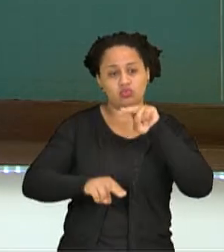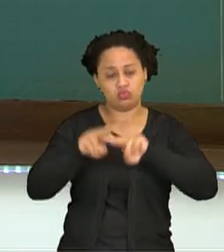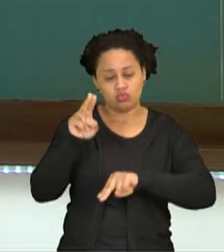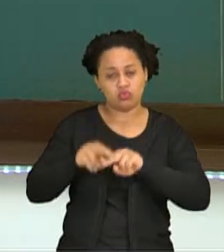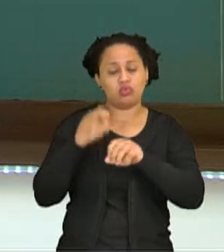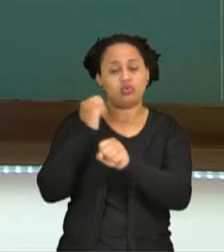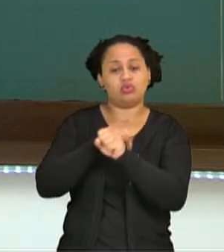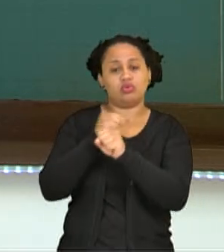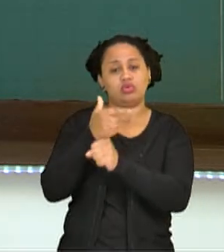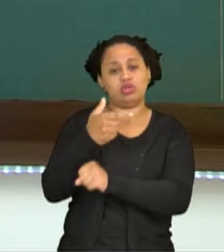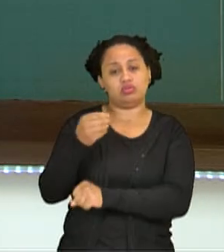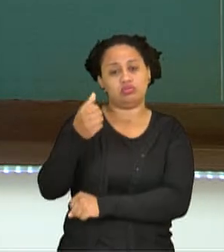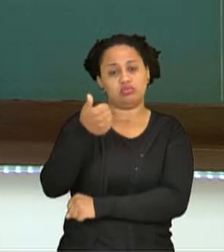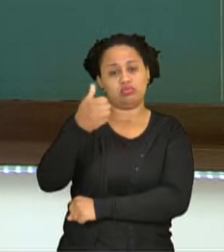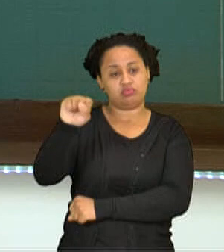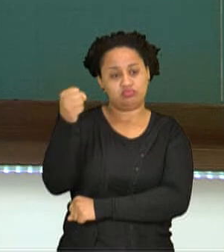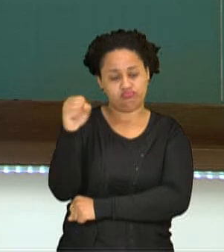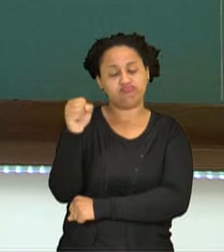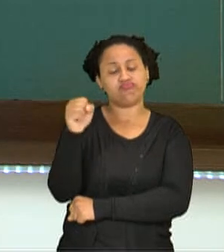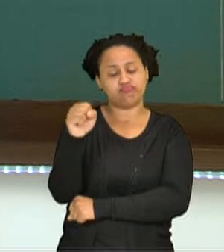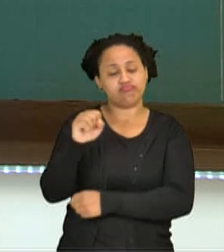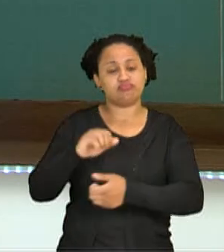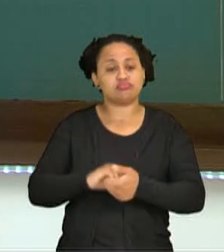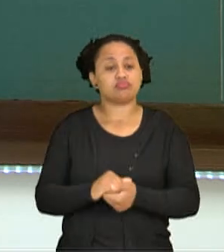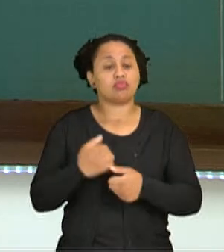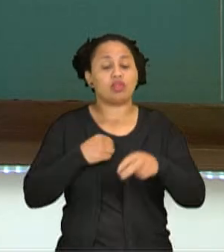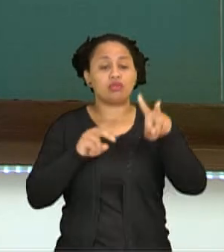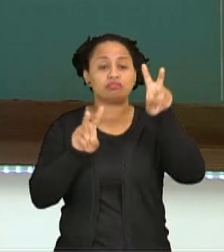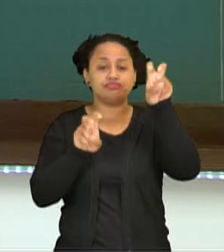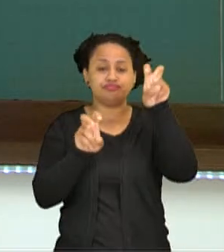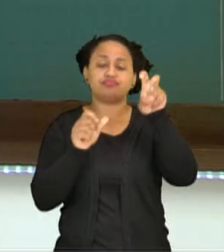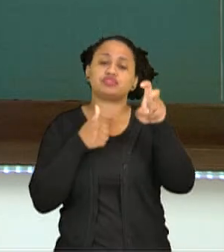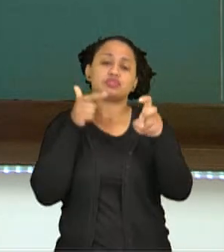já um pequeno detalhamento, um pequeno